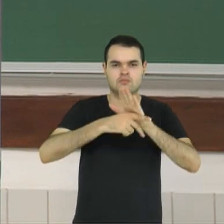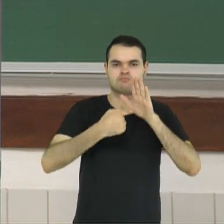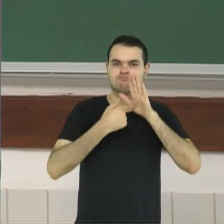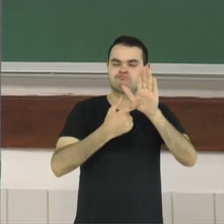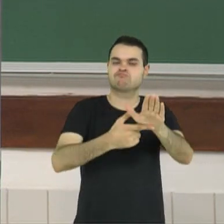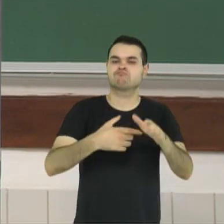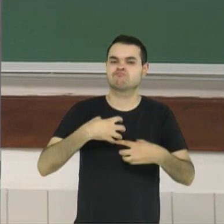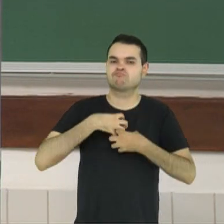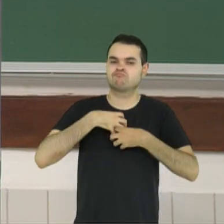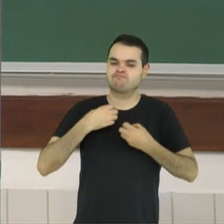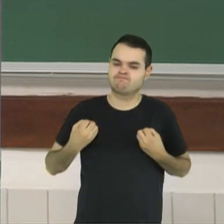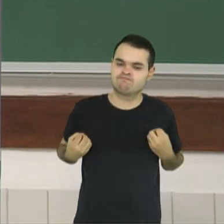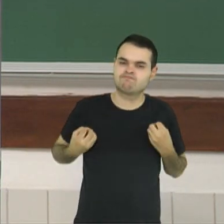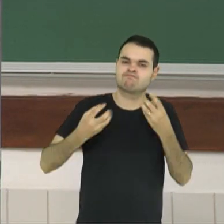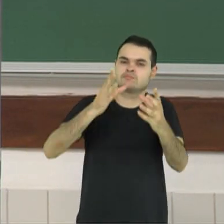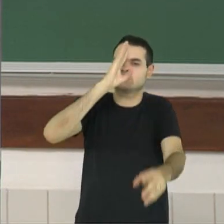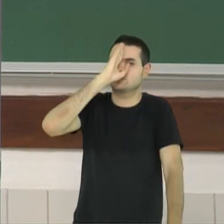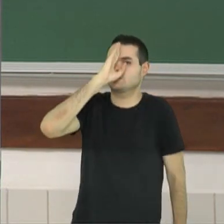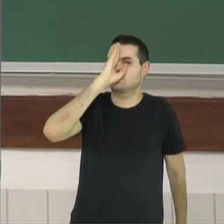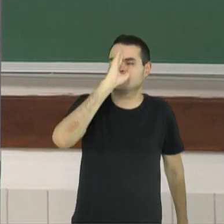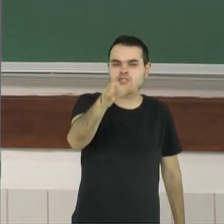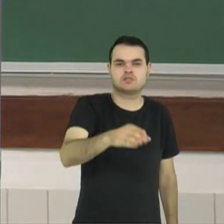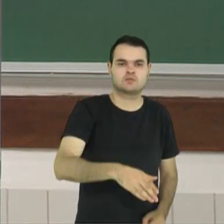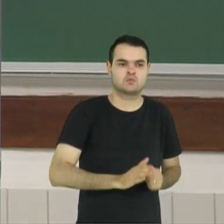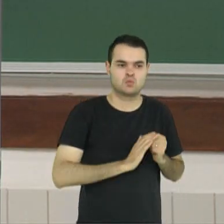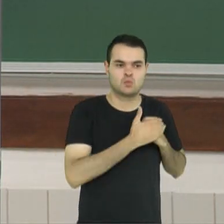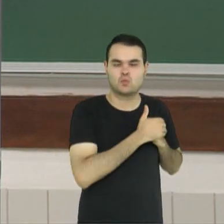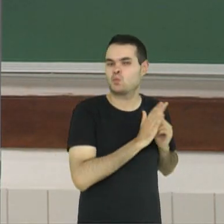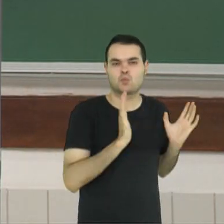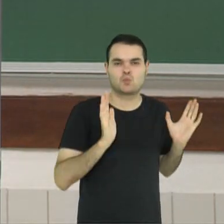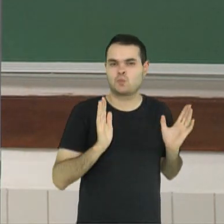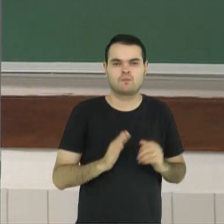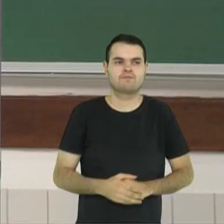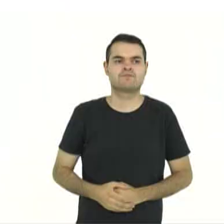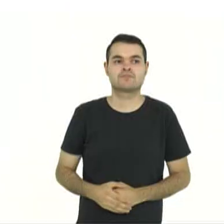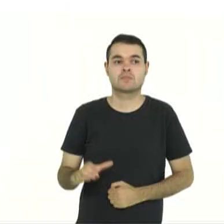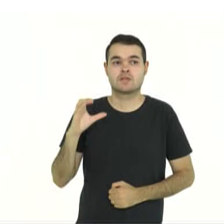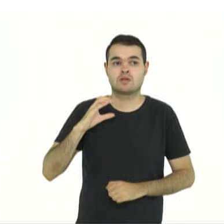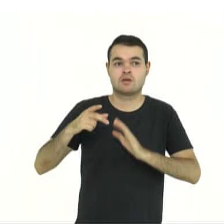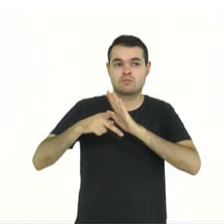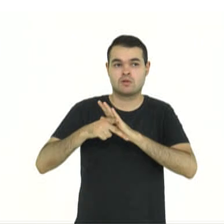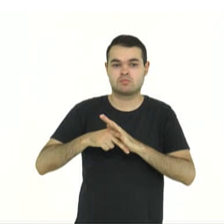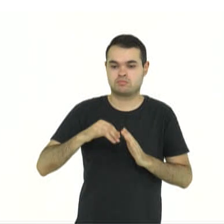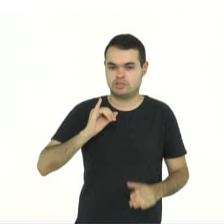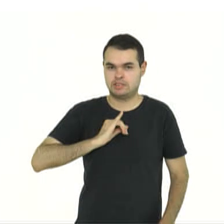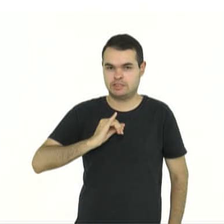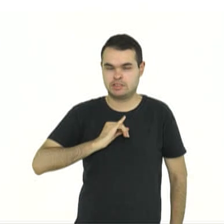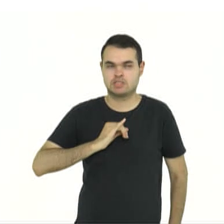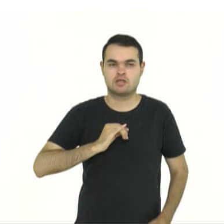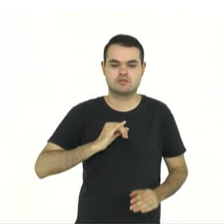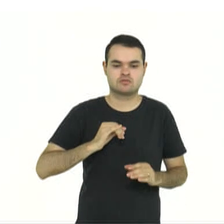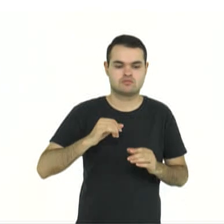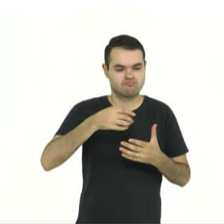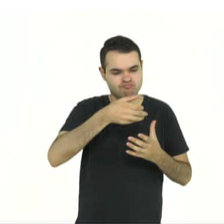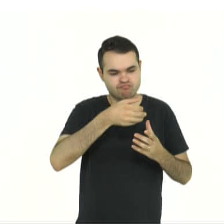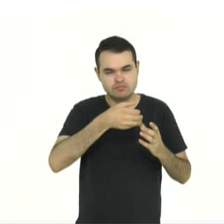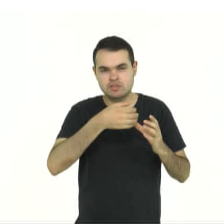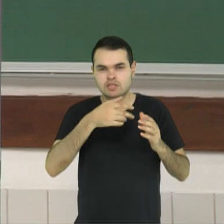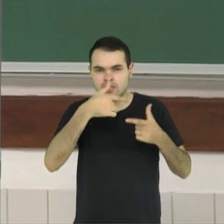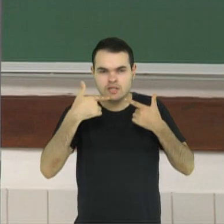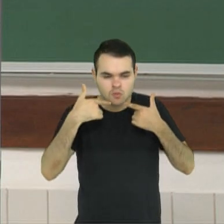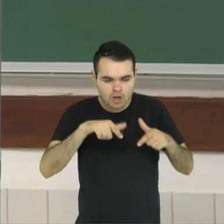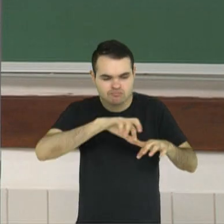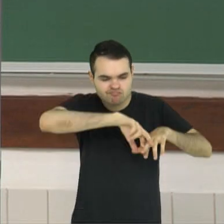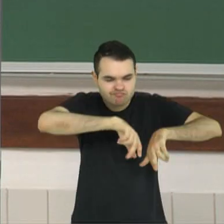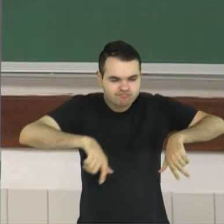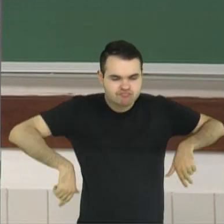performance. Trazer a mensagem direta, sem rodeios. Então, isso aqui está errado. Articula questões de identidade, território, códigos e linguagem? Sim, porque